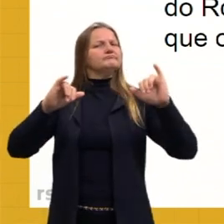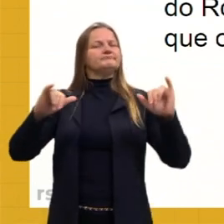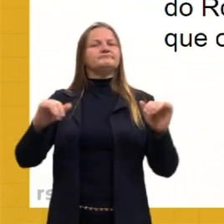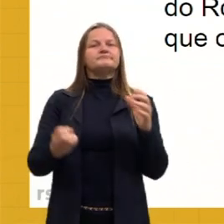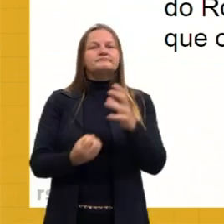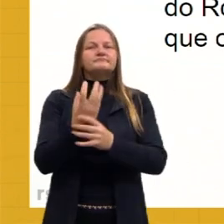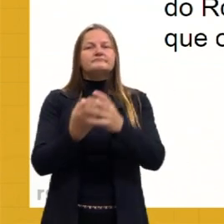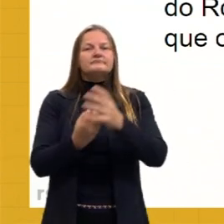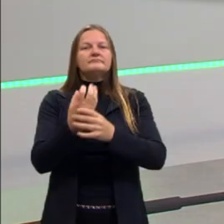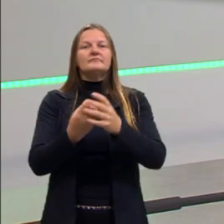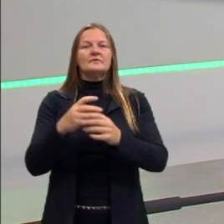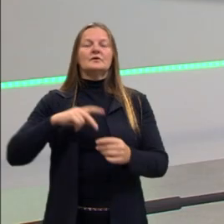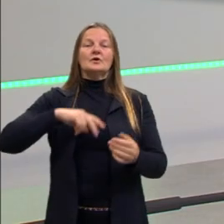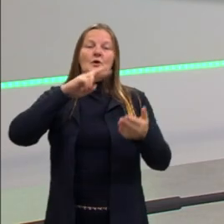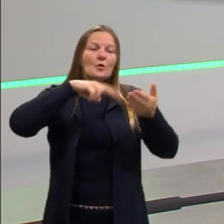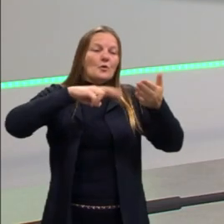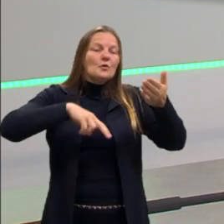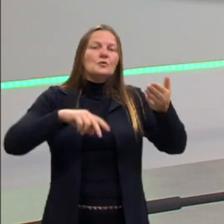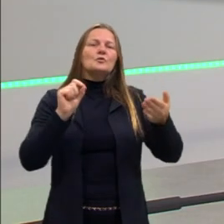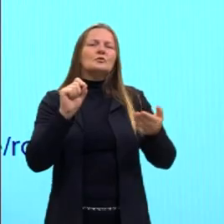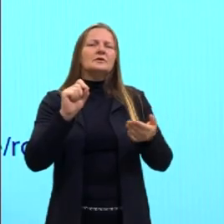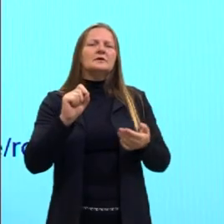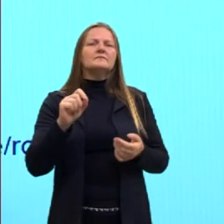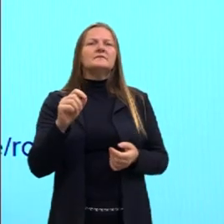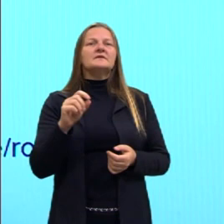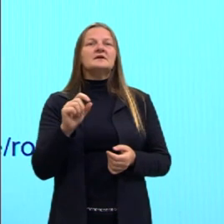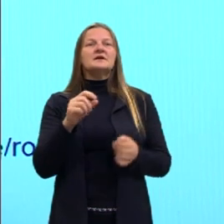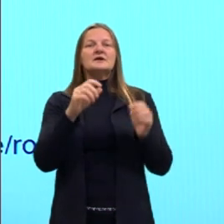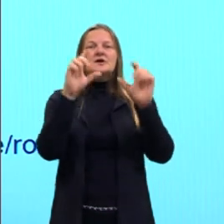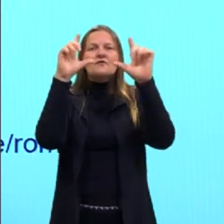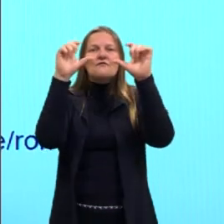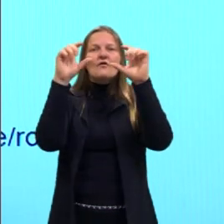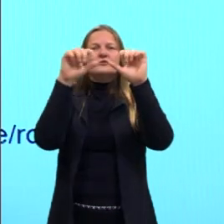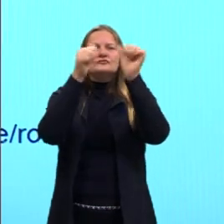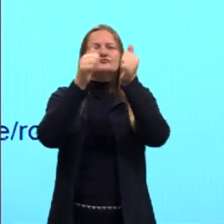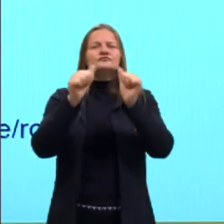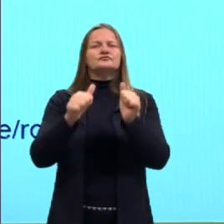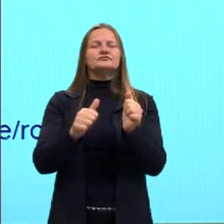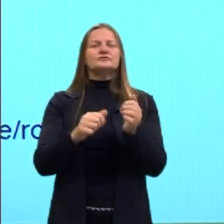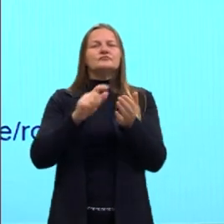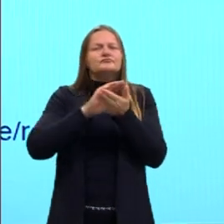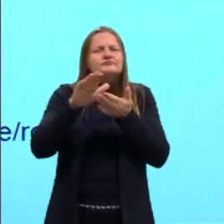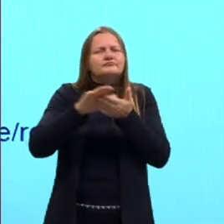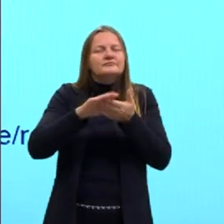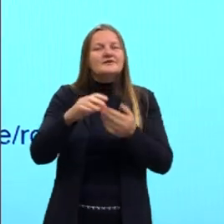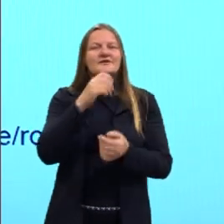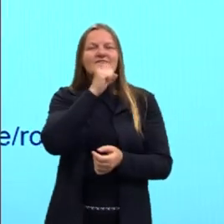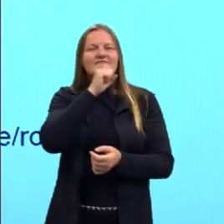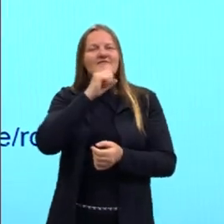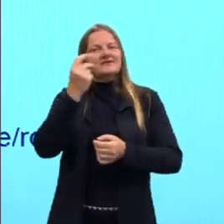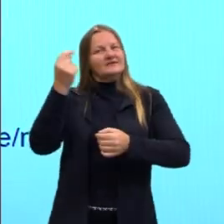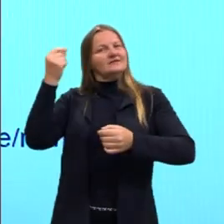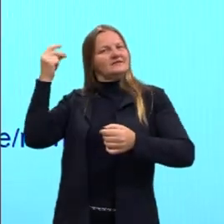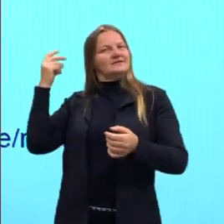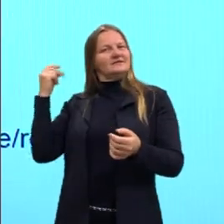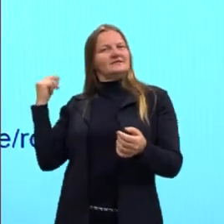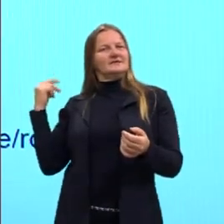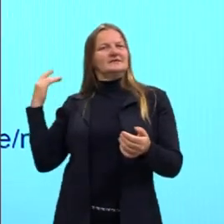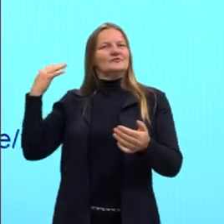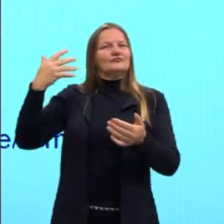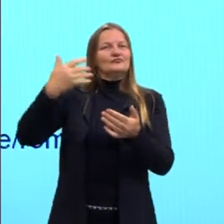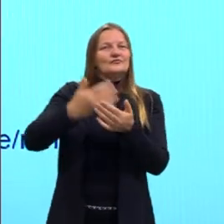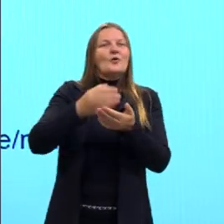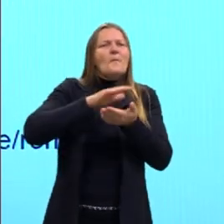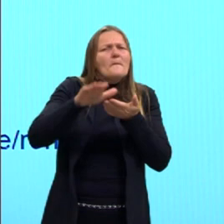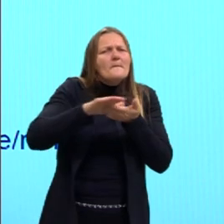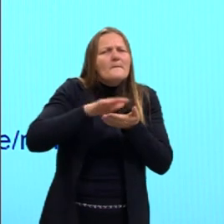assim surgindo um novo público leitor O que que a gente tem aqui ó uma imagem de alguns folhetins da época né que que eram